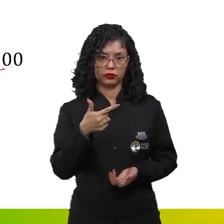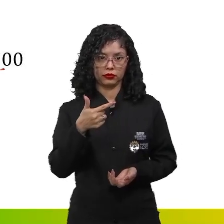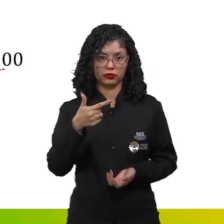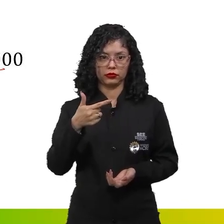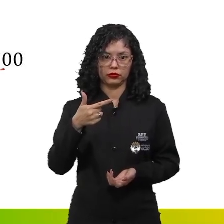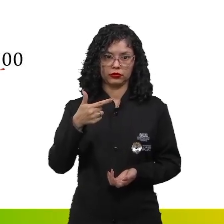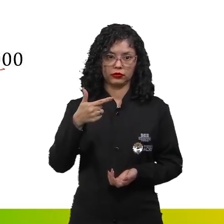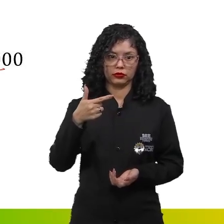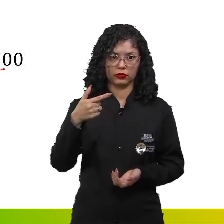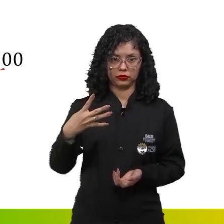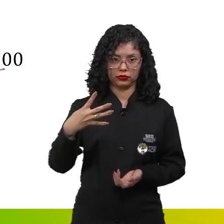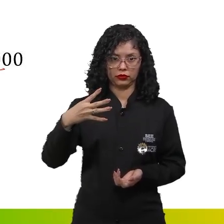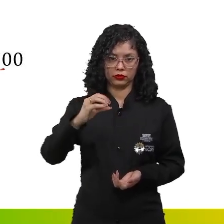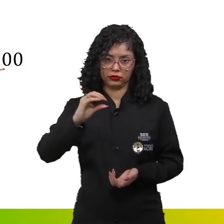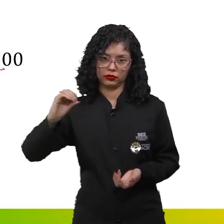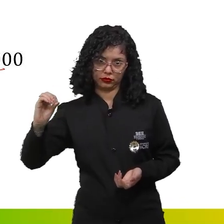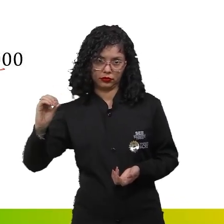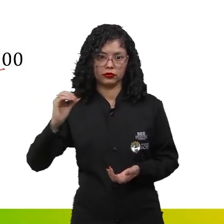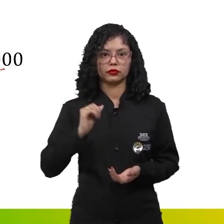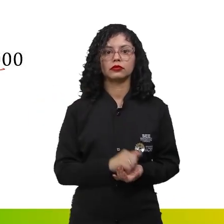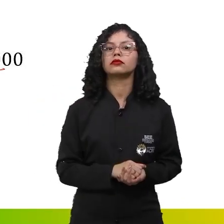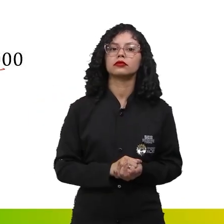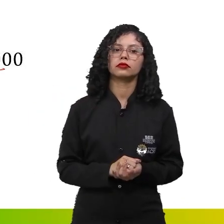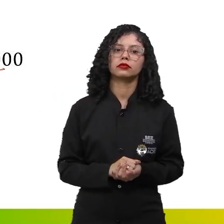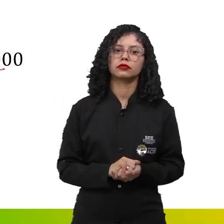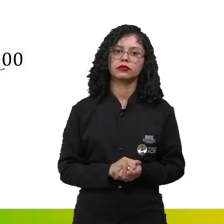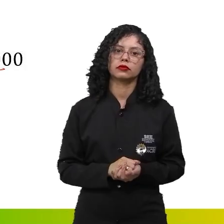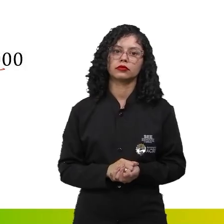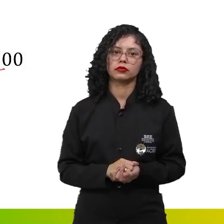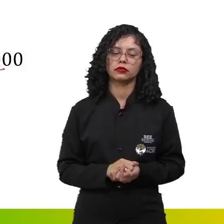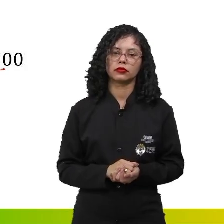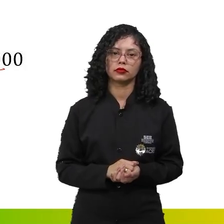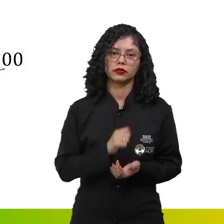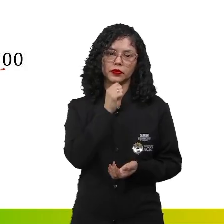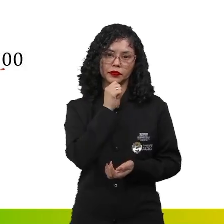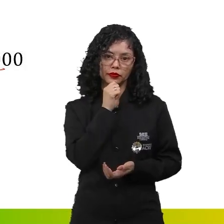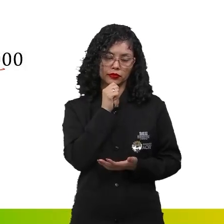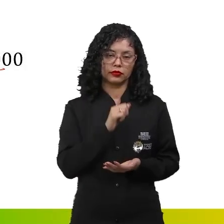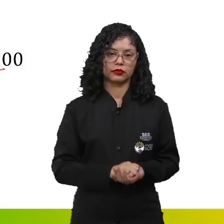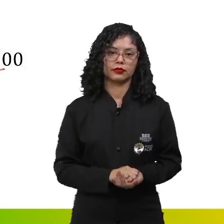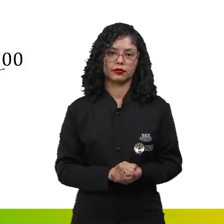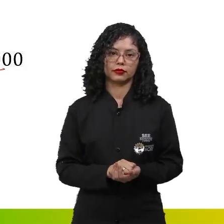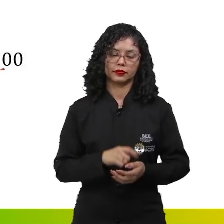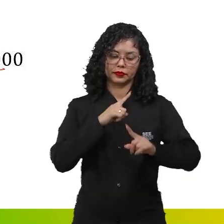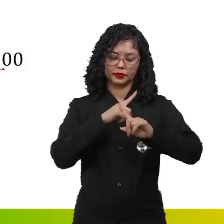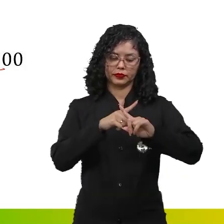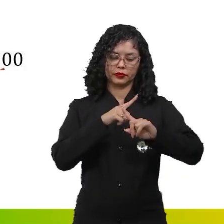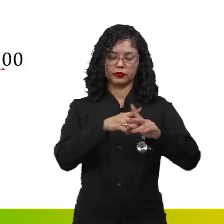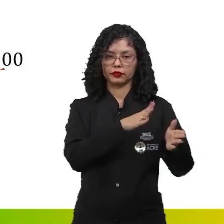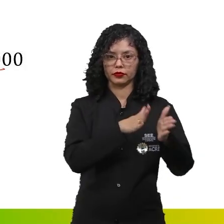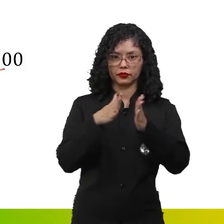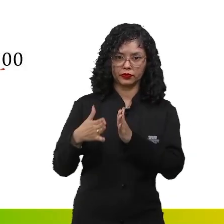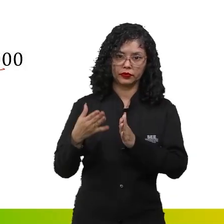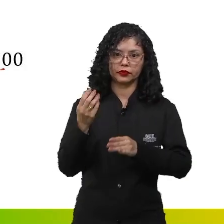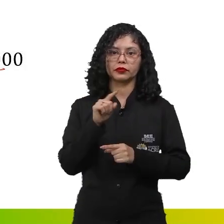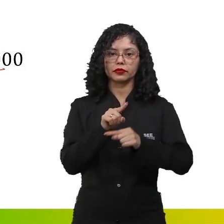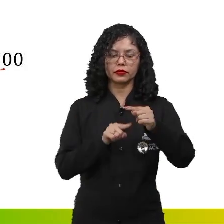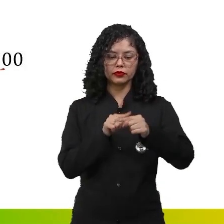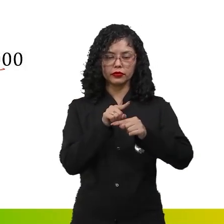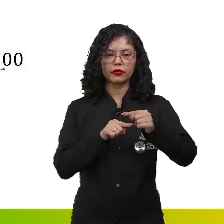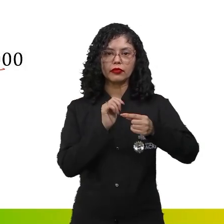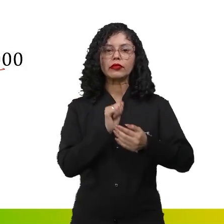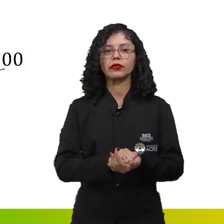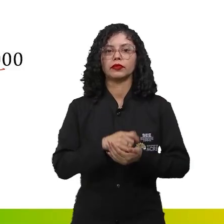624.000. E aqui o 24, ele está multiplicando, passa dividindo.